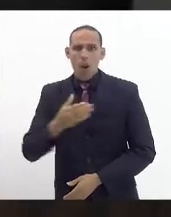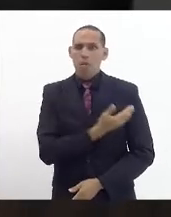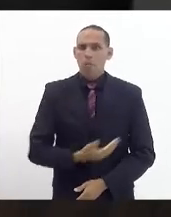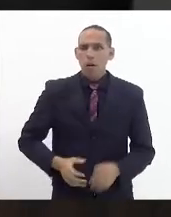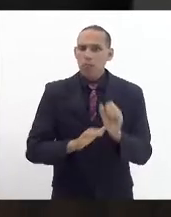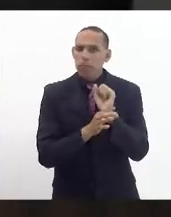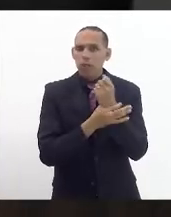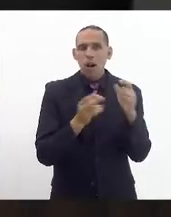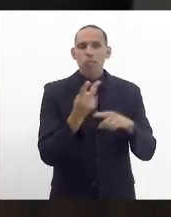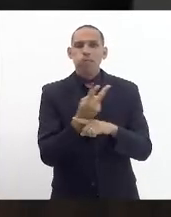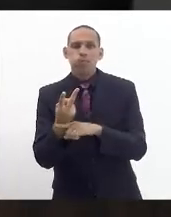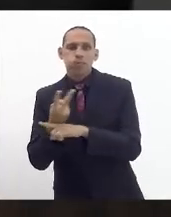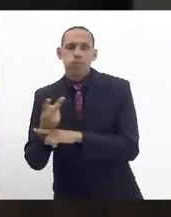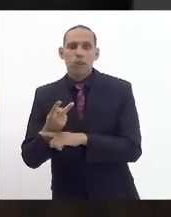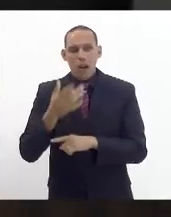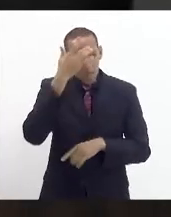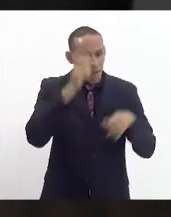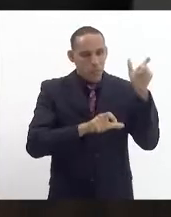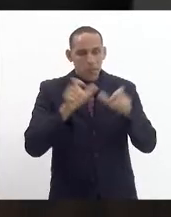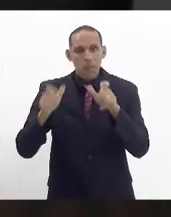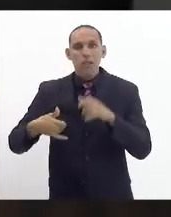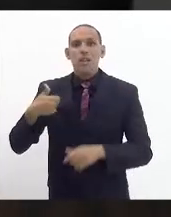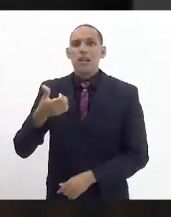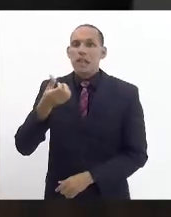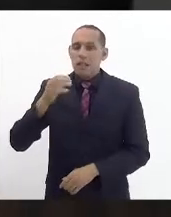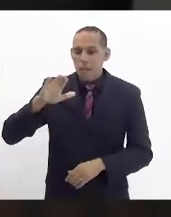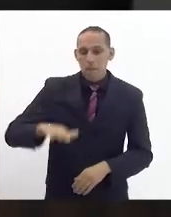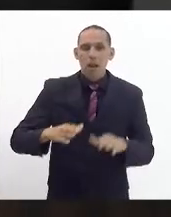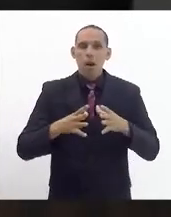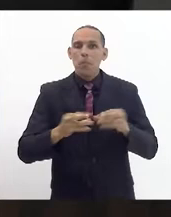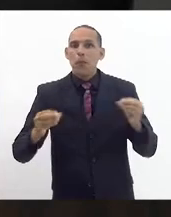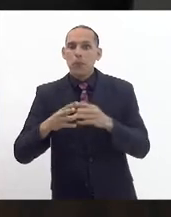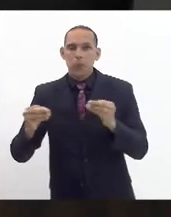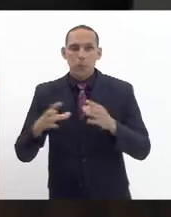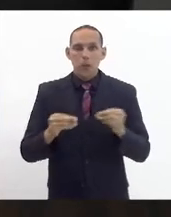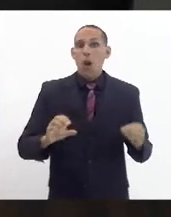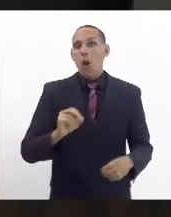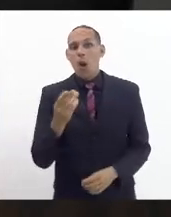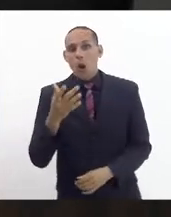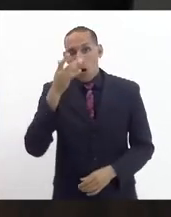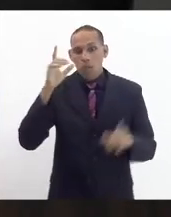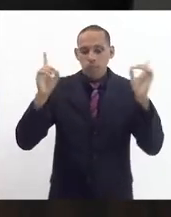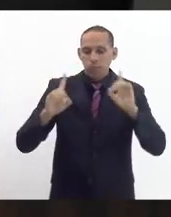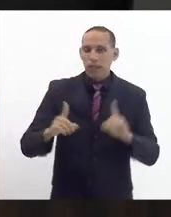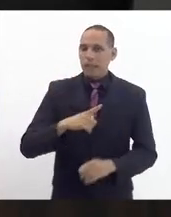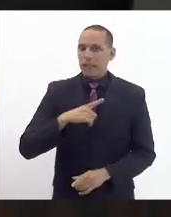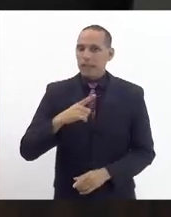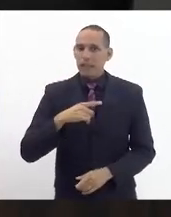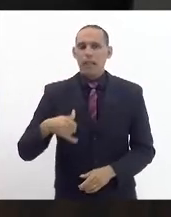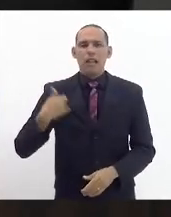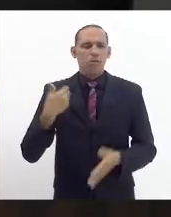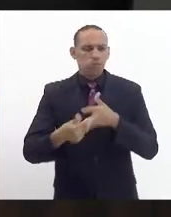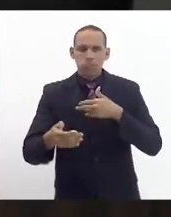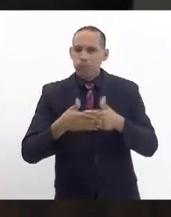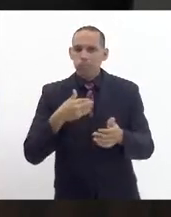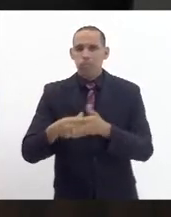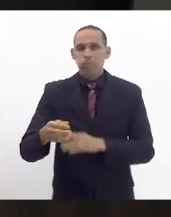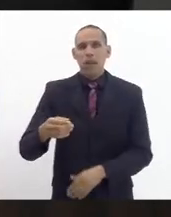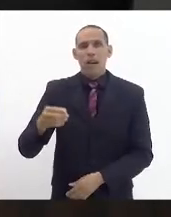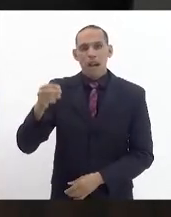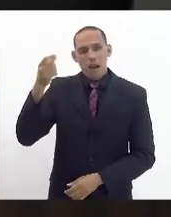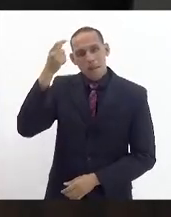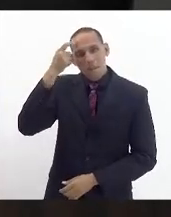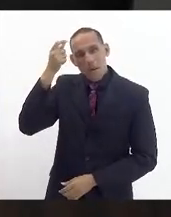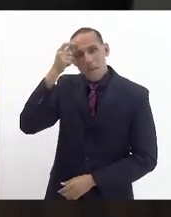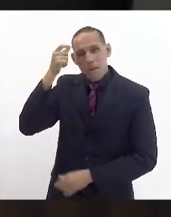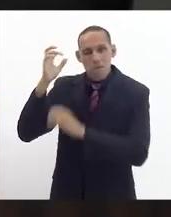pessoas desaparecidas menor de 16 anos, ou pessoa de qualquer idade, portadora de deficiência física, mental e ou